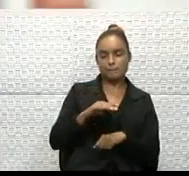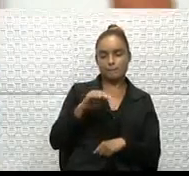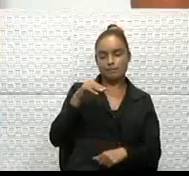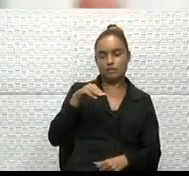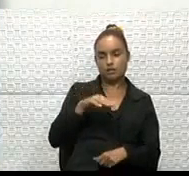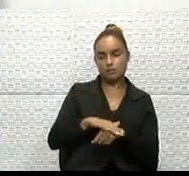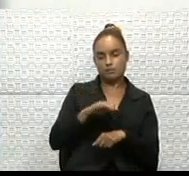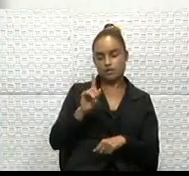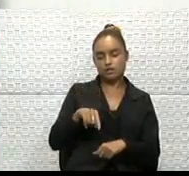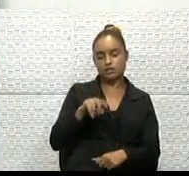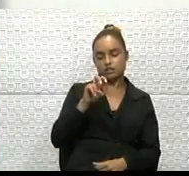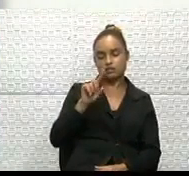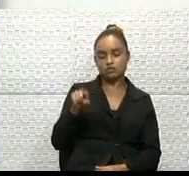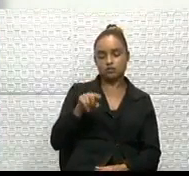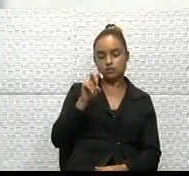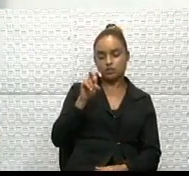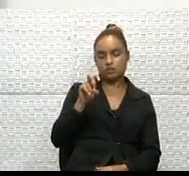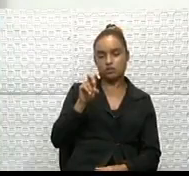5,5,